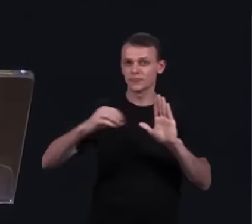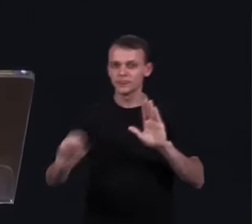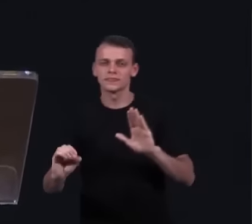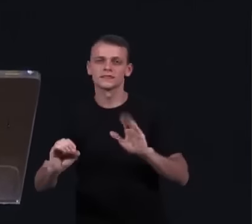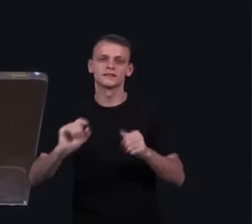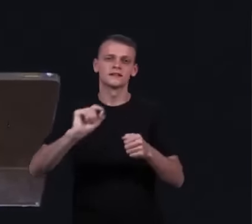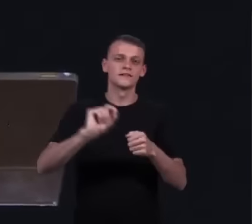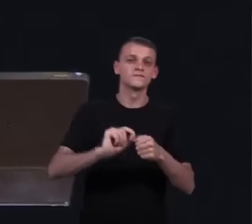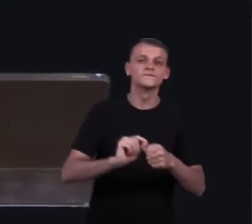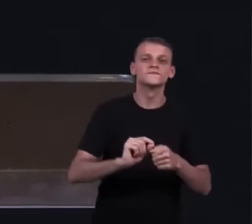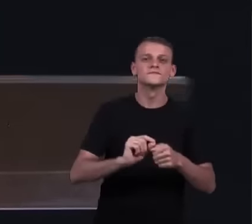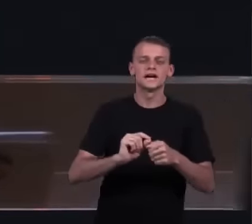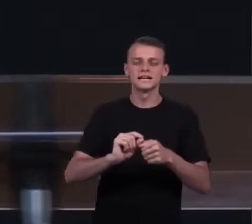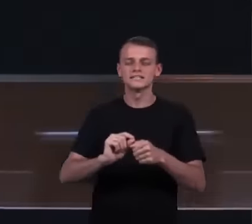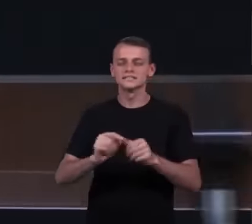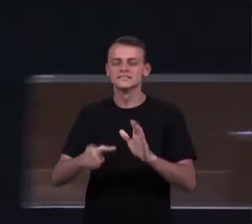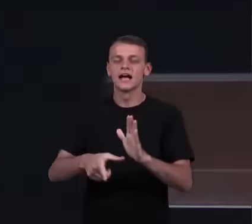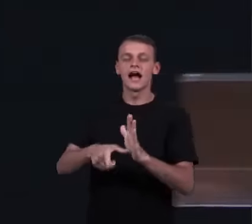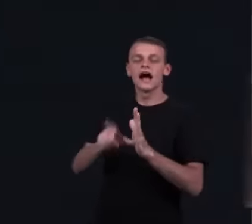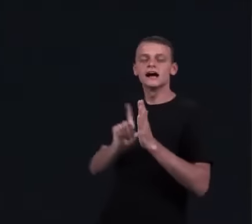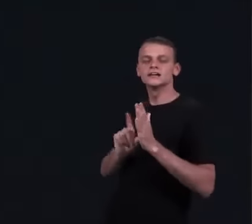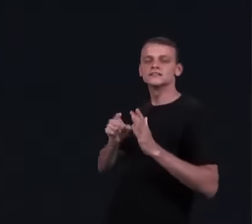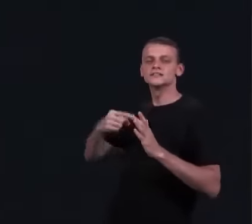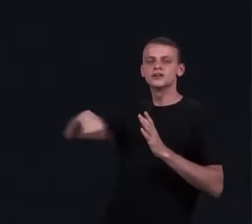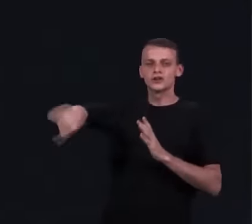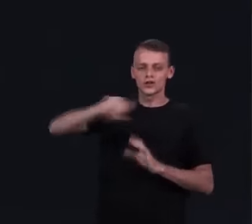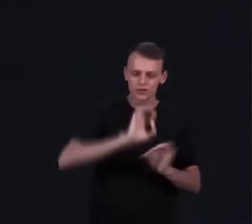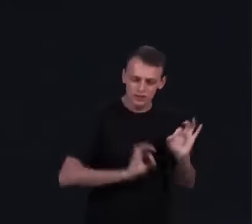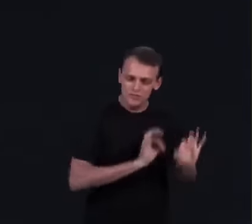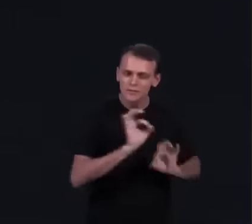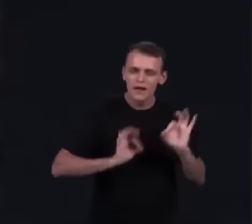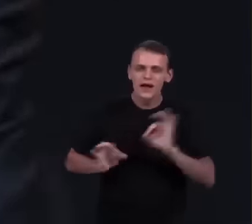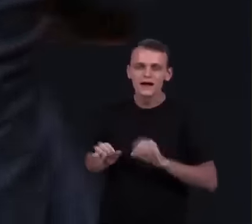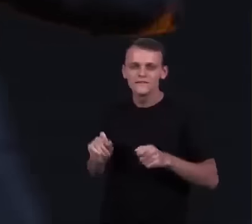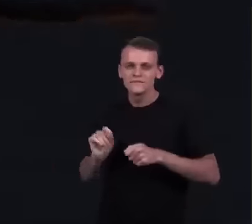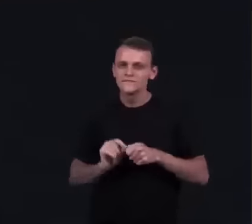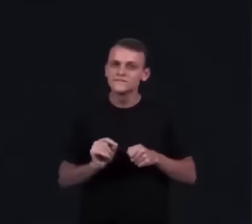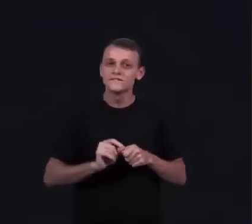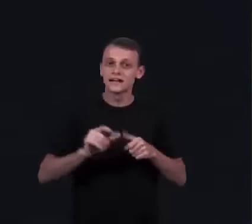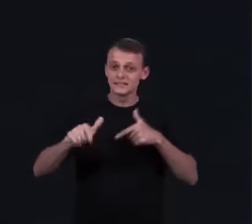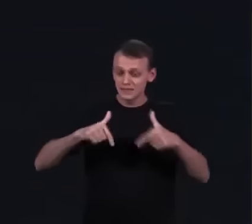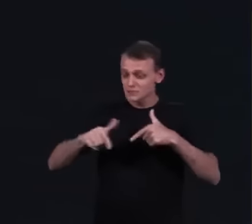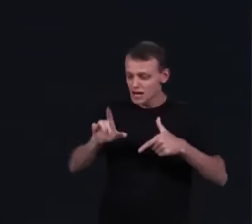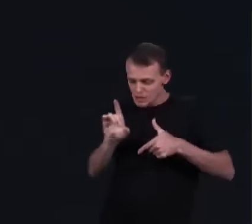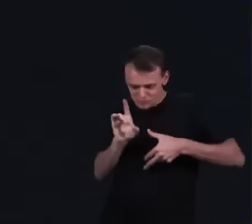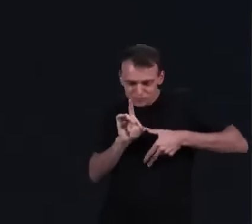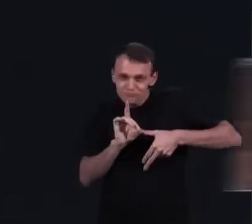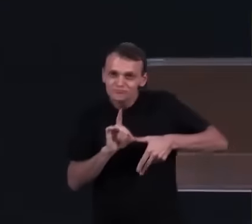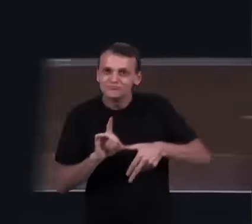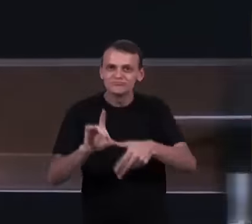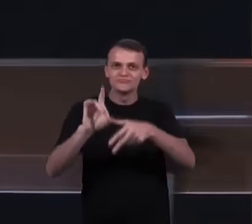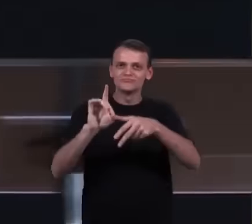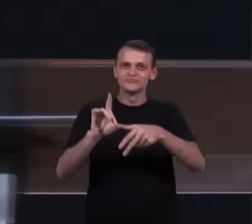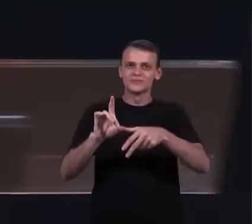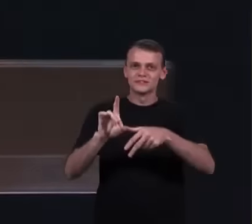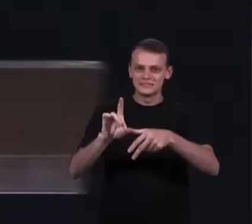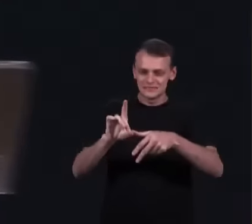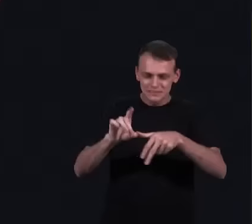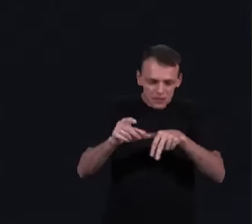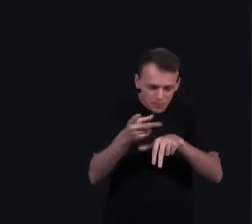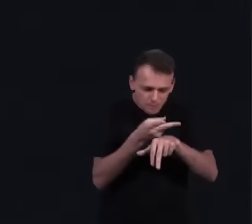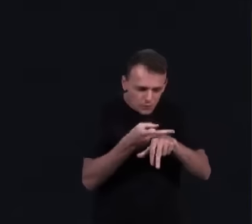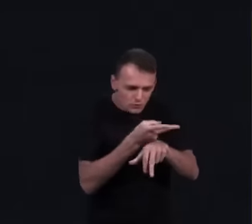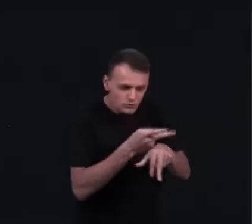para que andássemos nelas. Então nós estamos prestes a encontrar essas obras no caminho. Nós vamos achar as coisas que